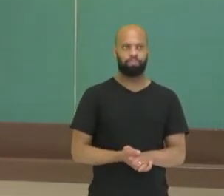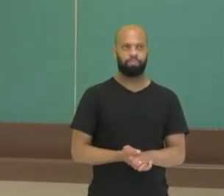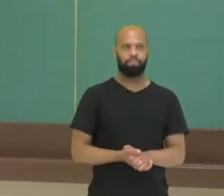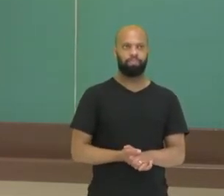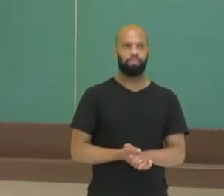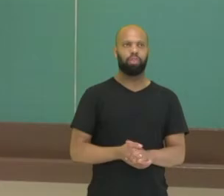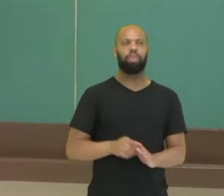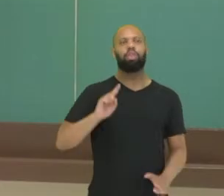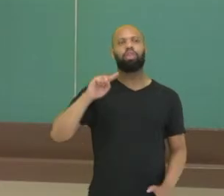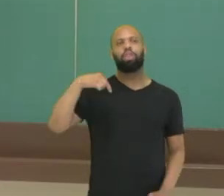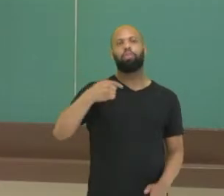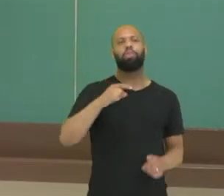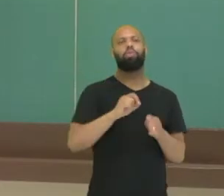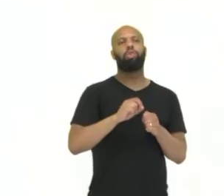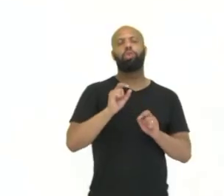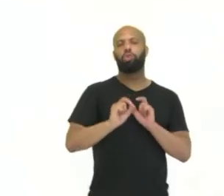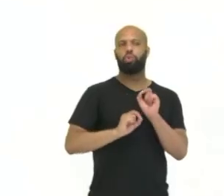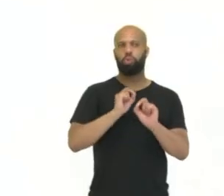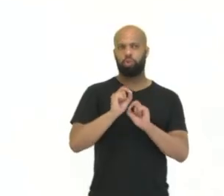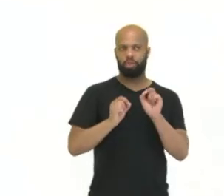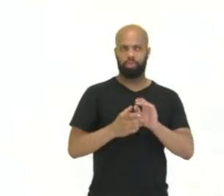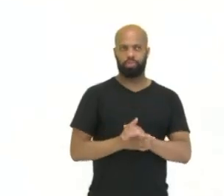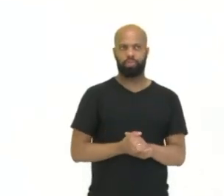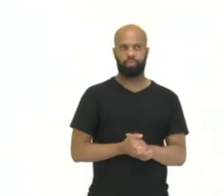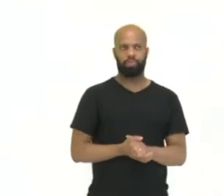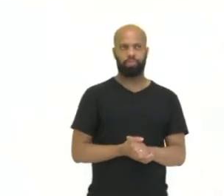E depois o que eu faço?